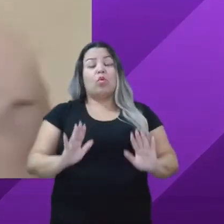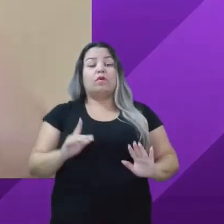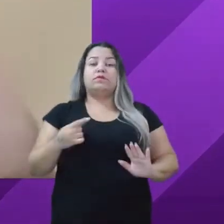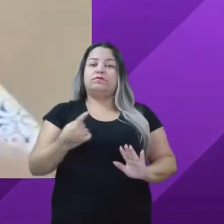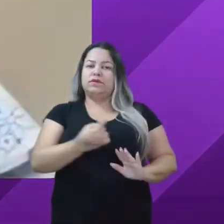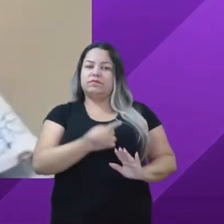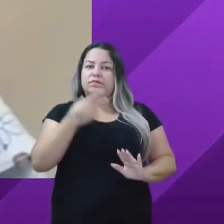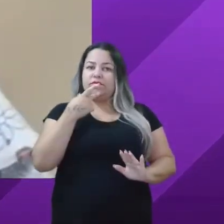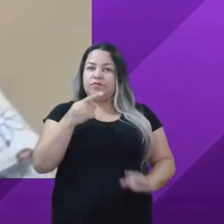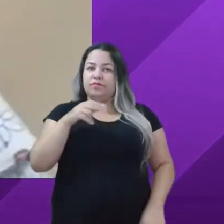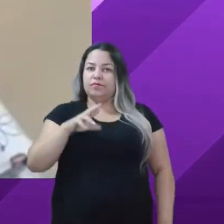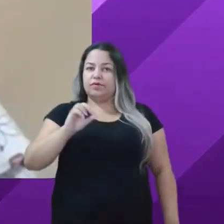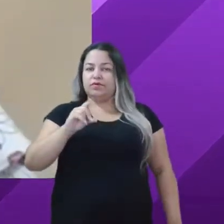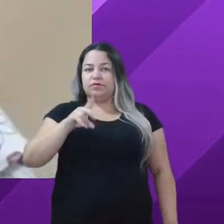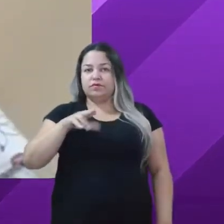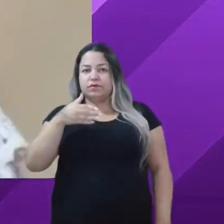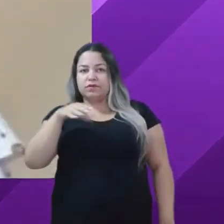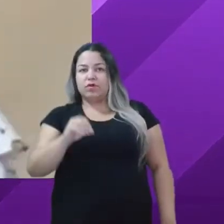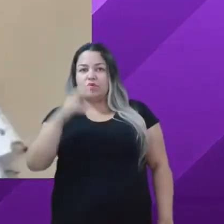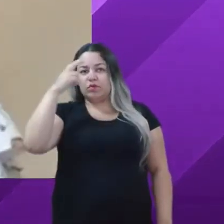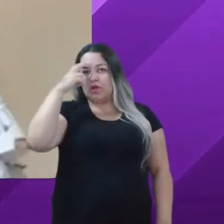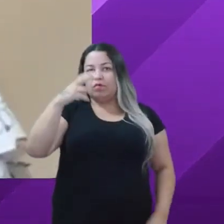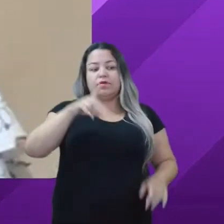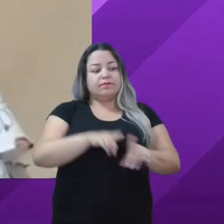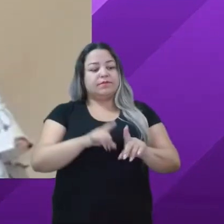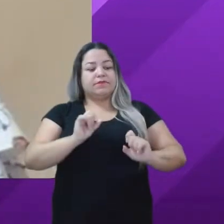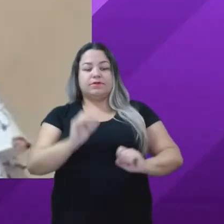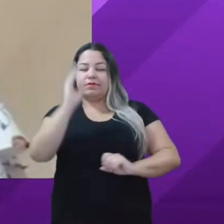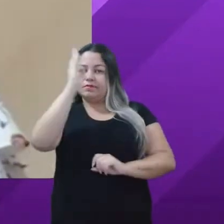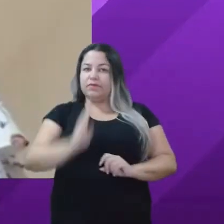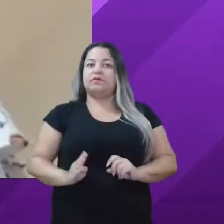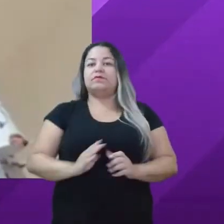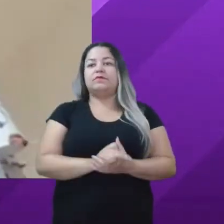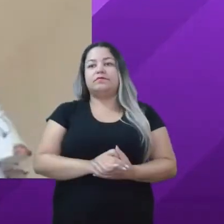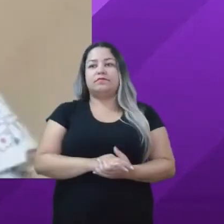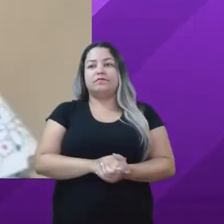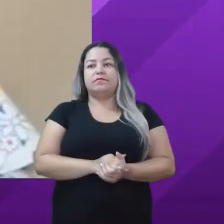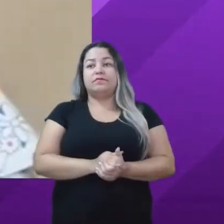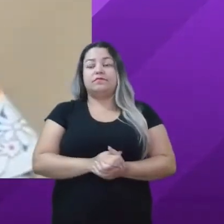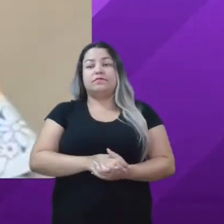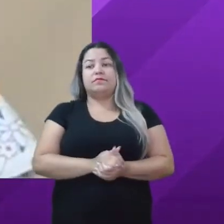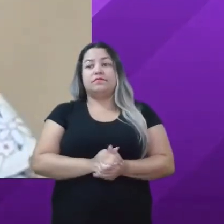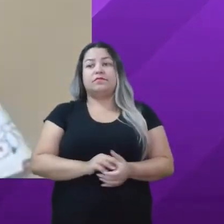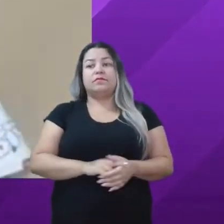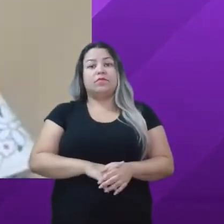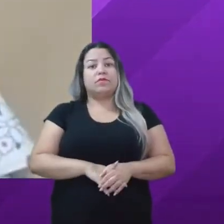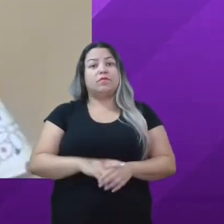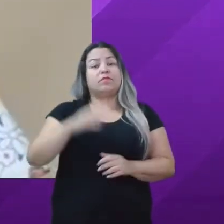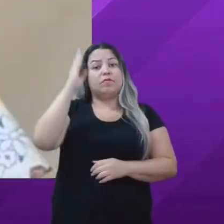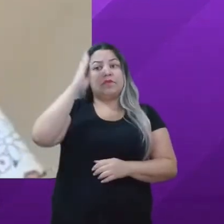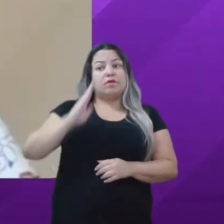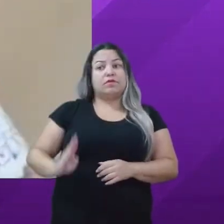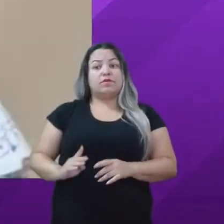de produção cultural, que o mercado brasileiro, ele vira... O mercado de produção cultural no Brasil, ele